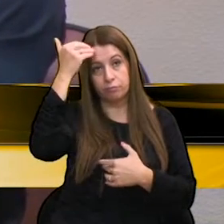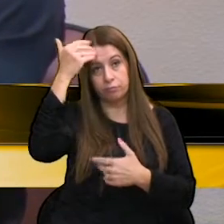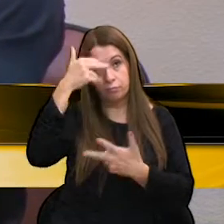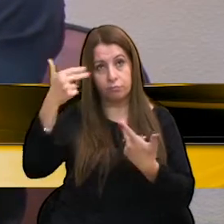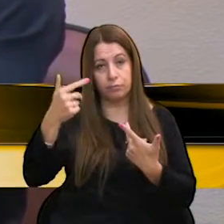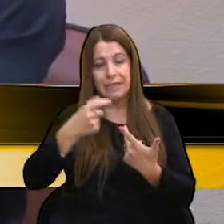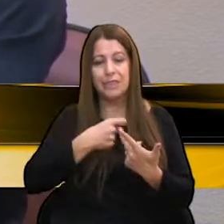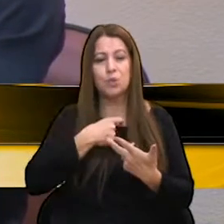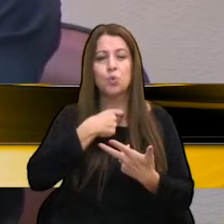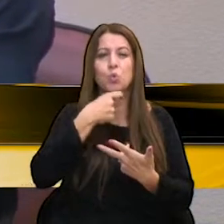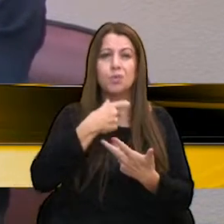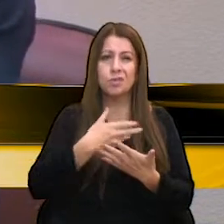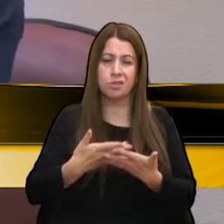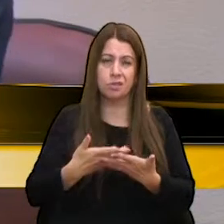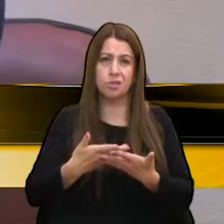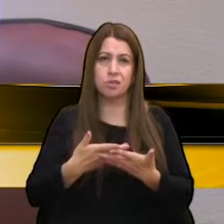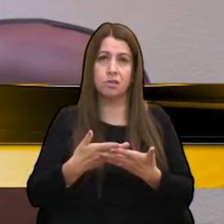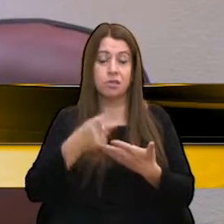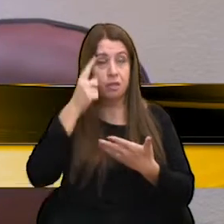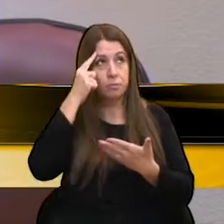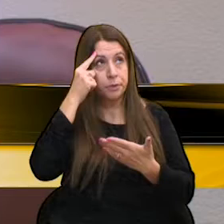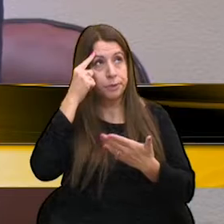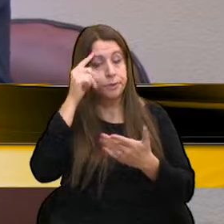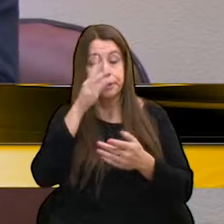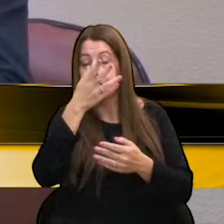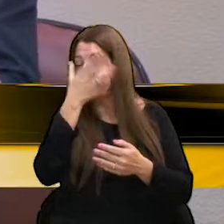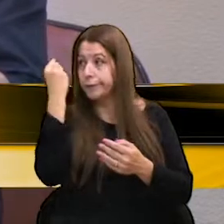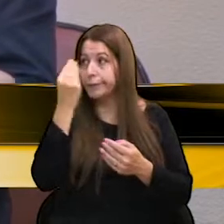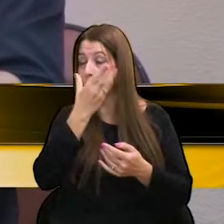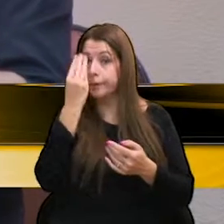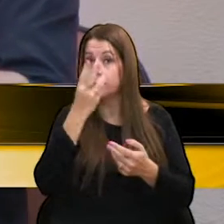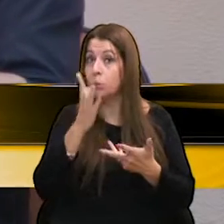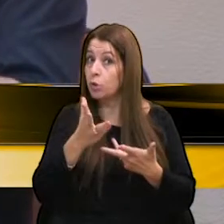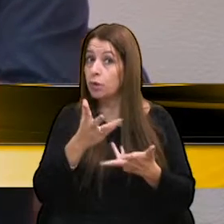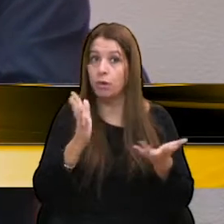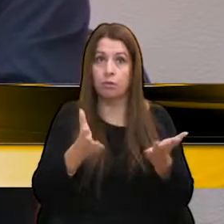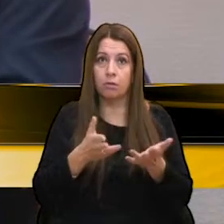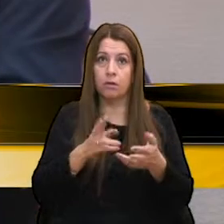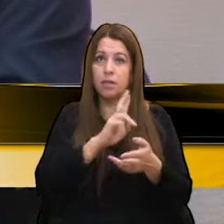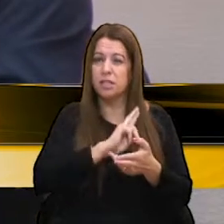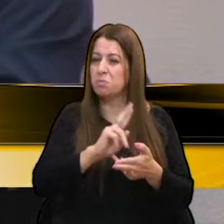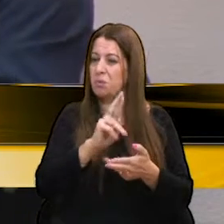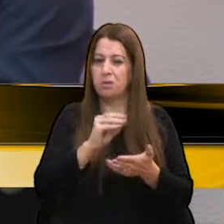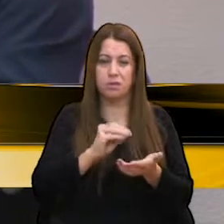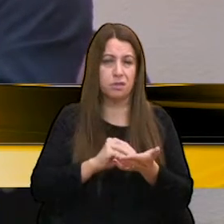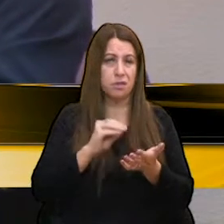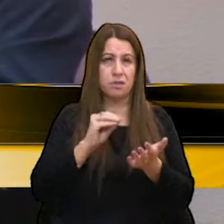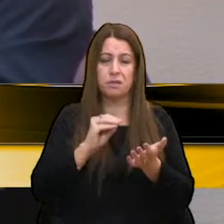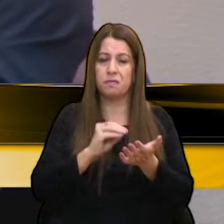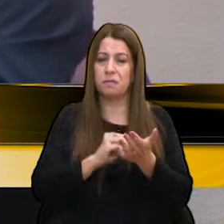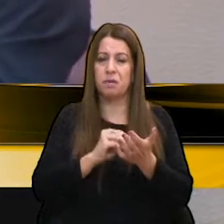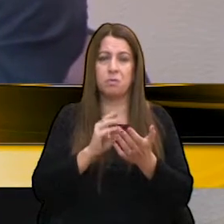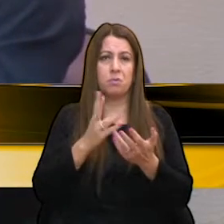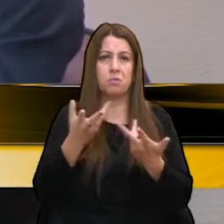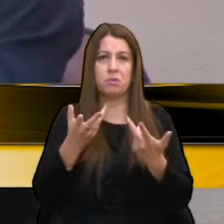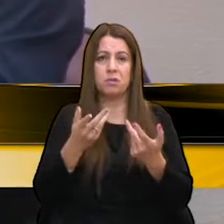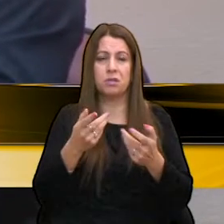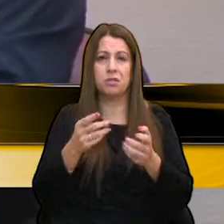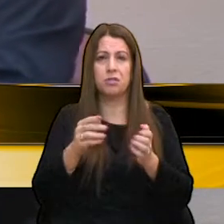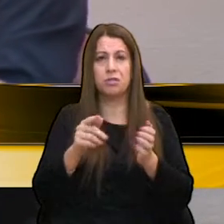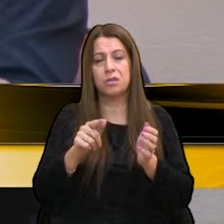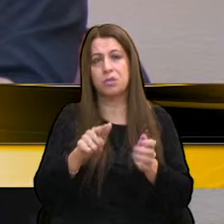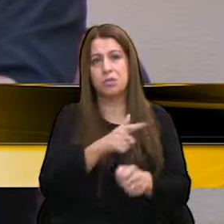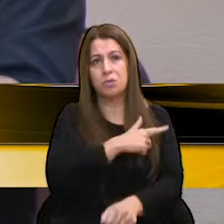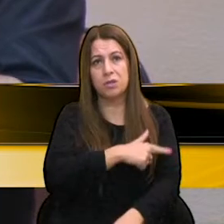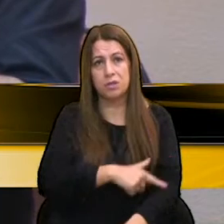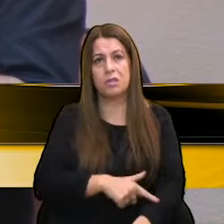eu tenho aguentado essas grosserias, tenho guardado essas grosserias e essas respostas que são deselegantes, mal educadas,